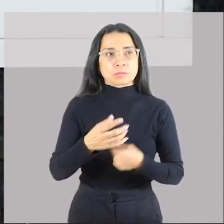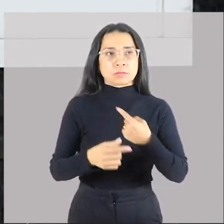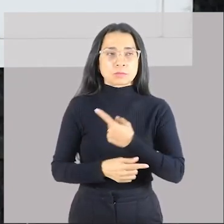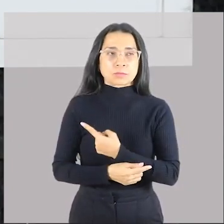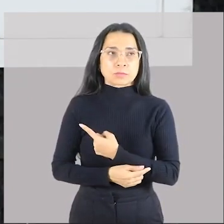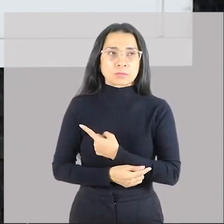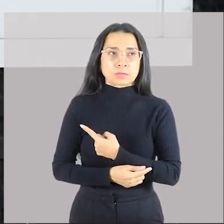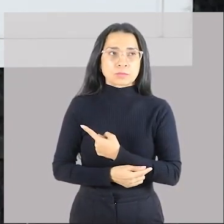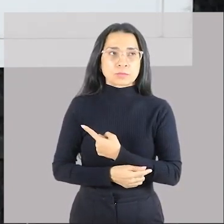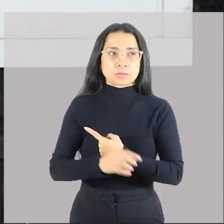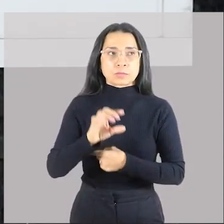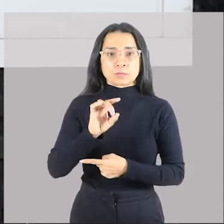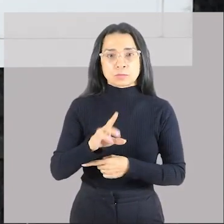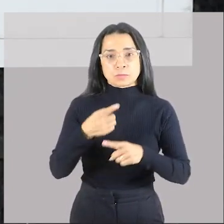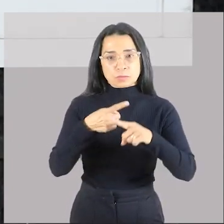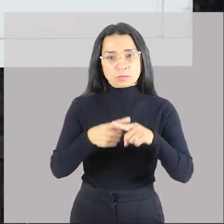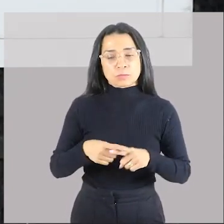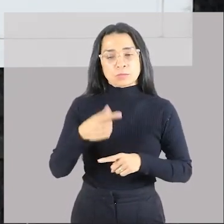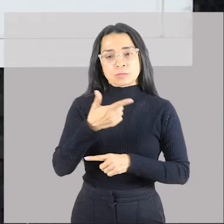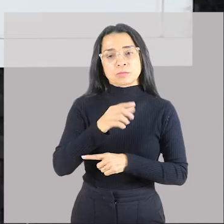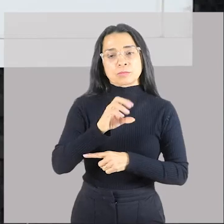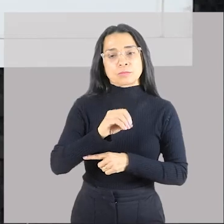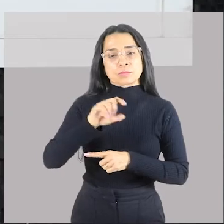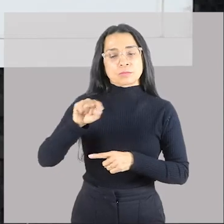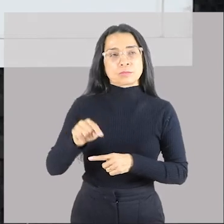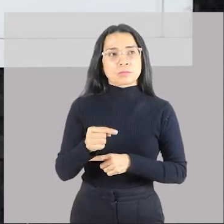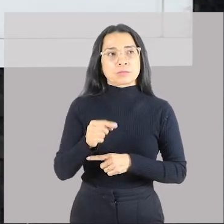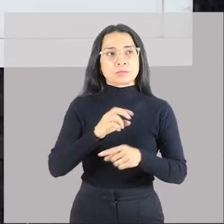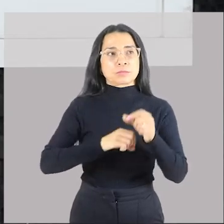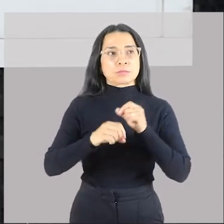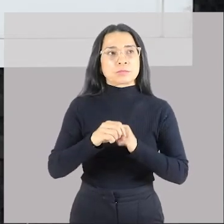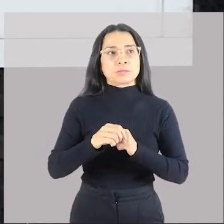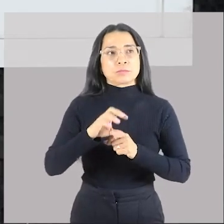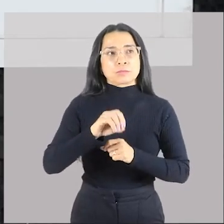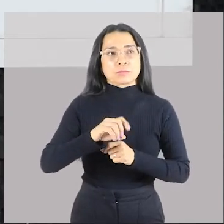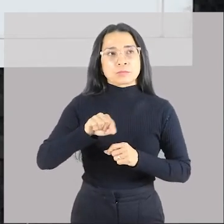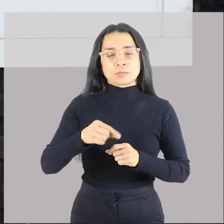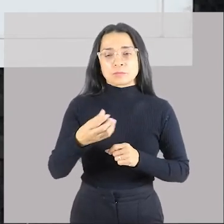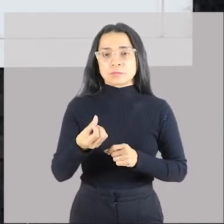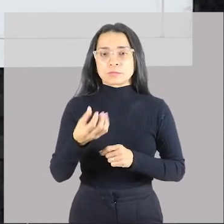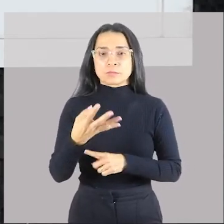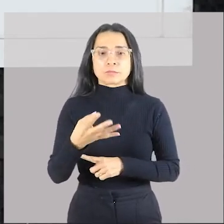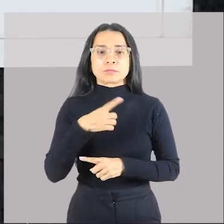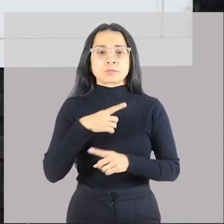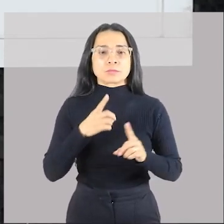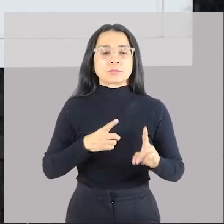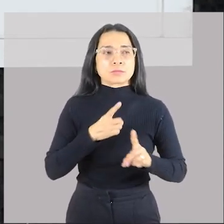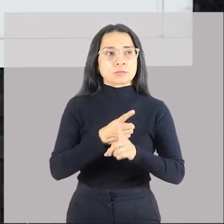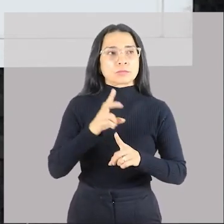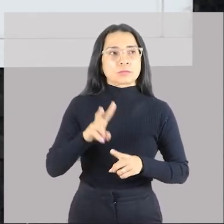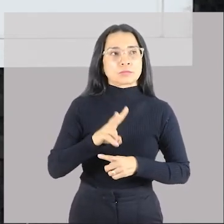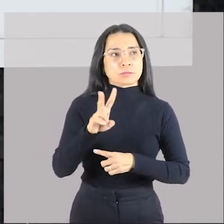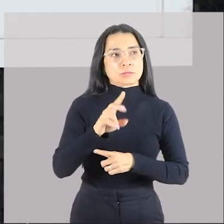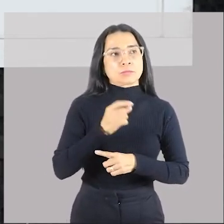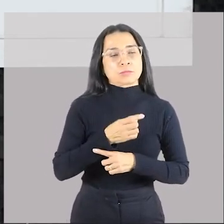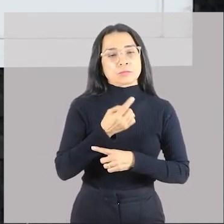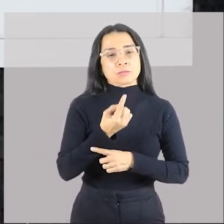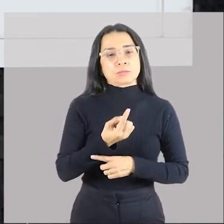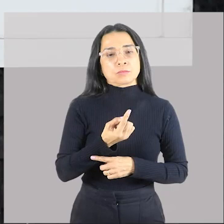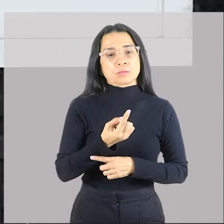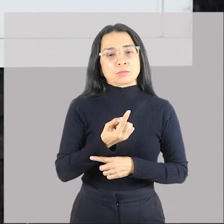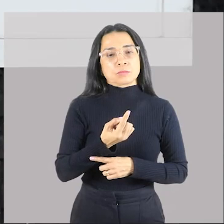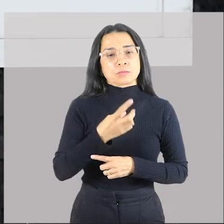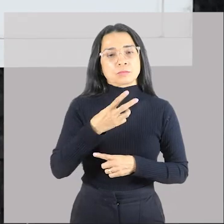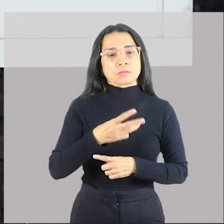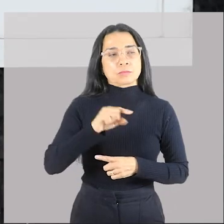Tá? Então, basta você multiplicar 20 mil por 0,64, você vai encontrar um valor de